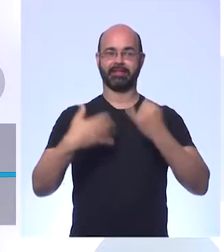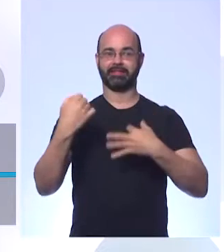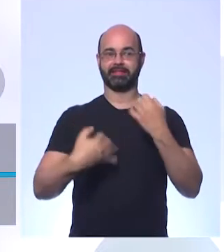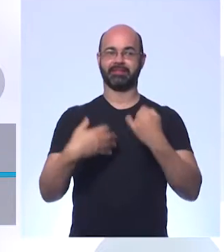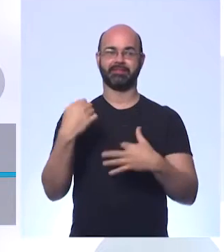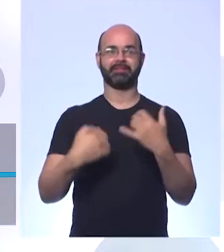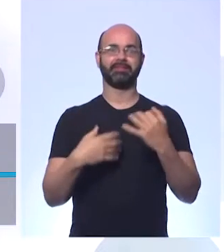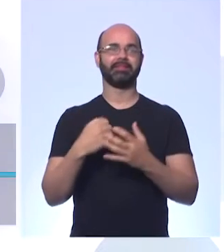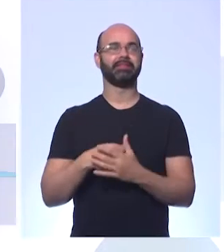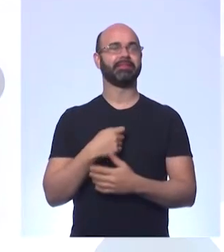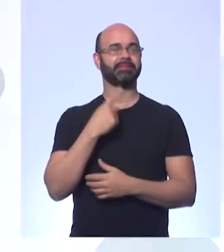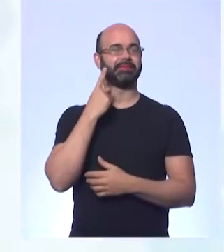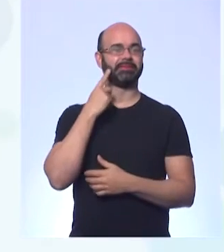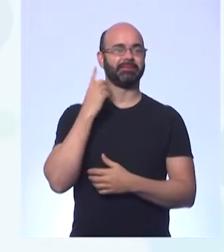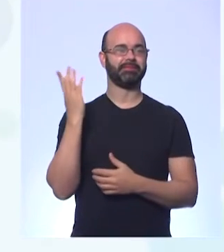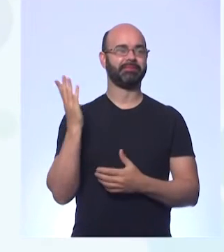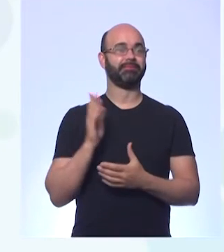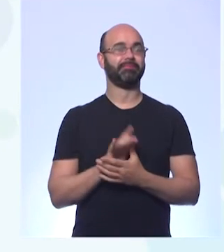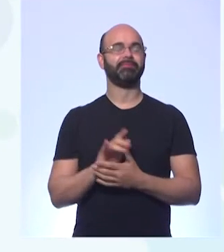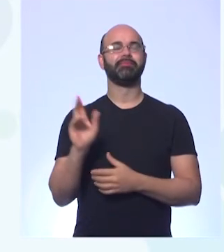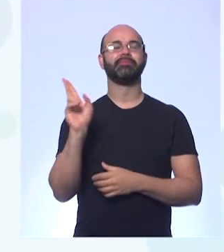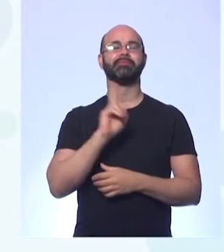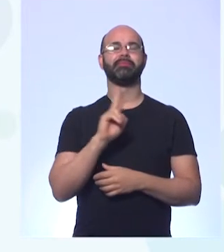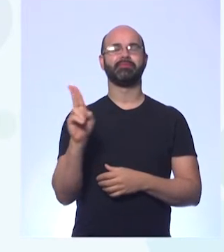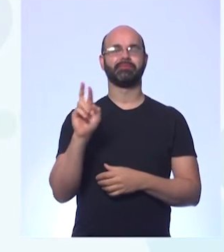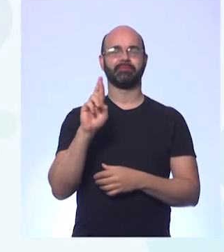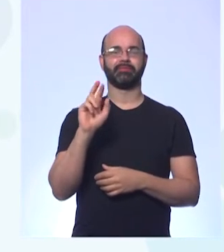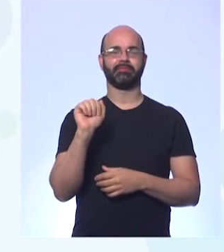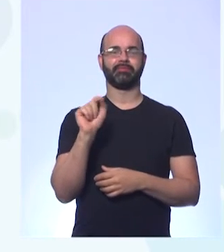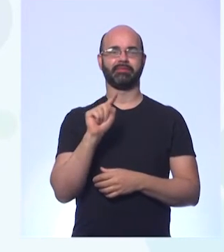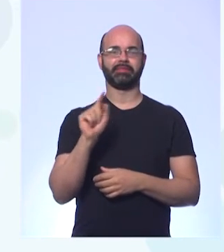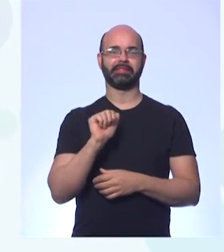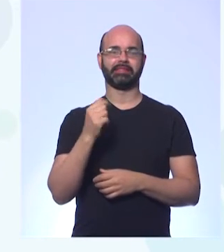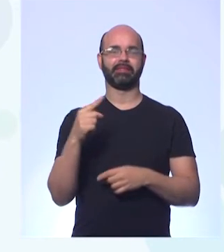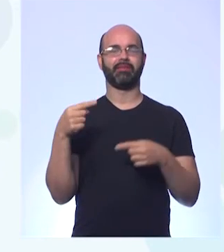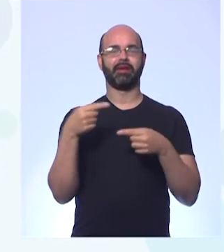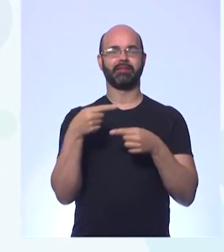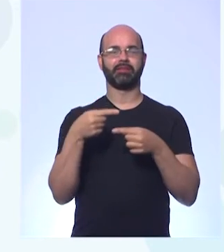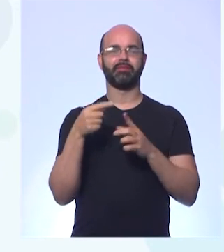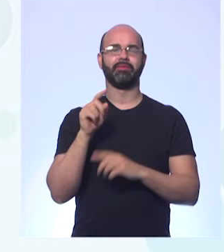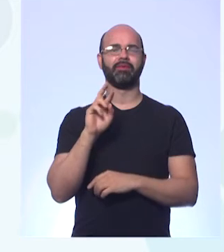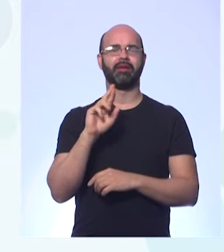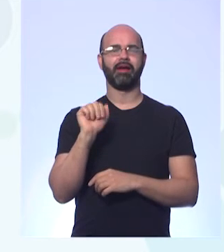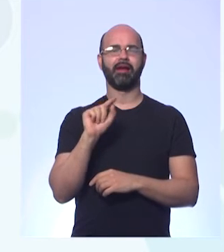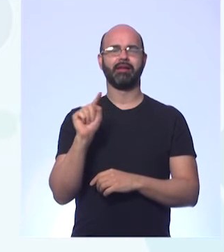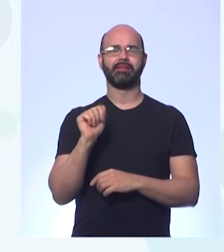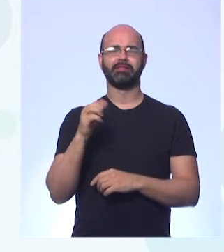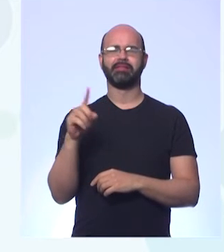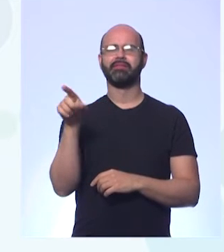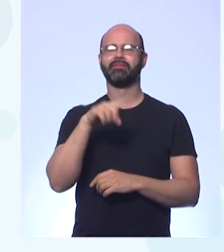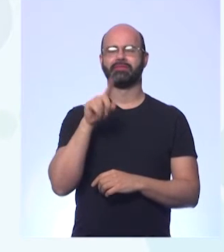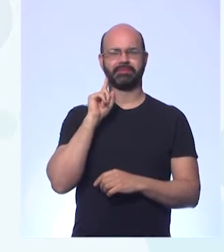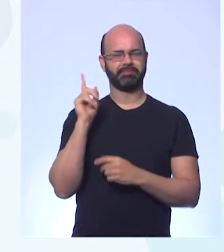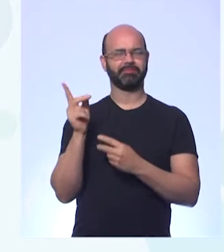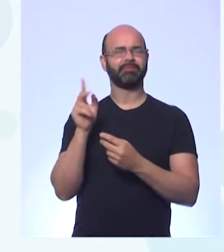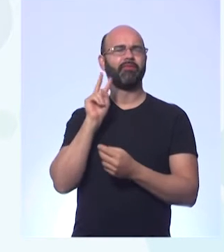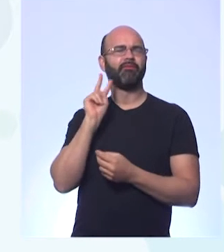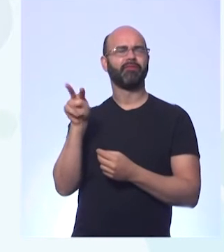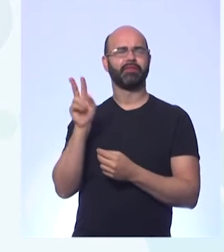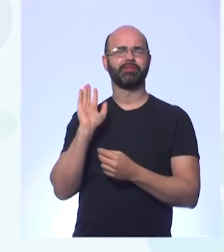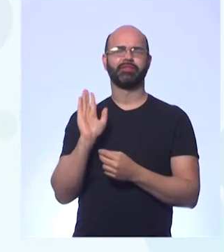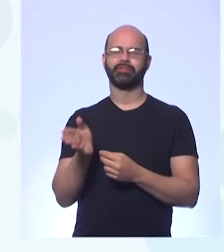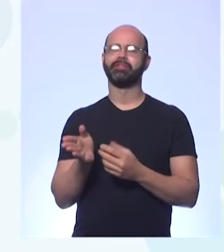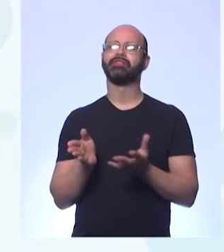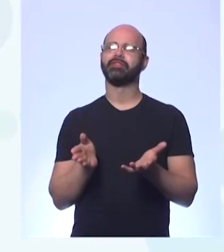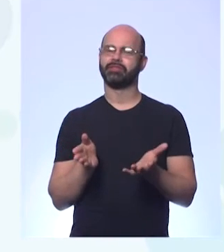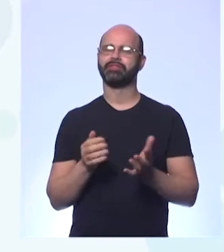certo? Olha aqui nessa telinha, ó, o nome da nossa aula hoje é razão. Vocês já devem ter visto isso em algum momento, tá? A razão, ela